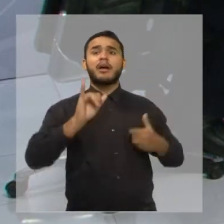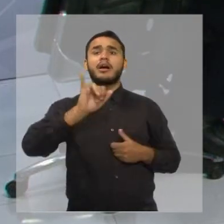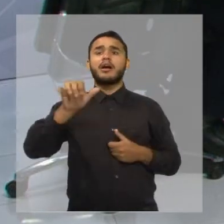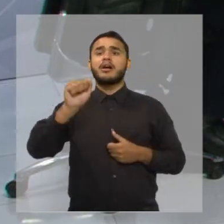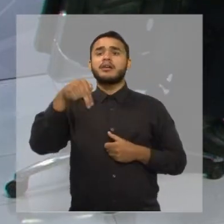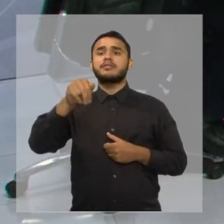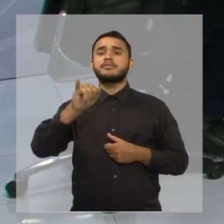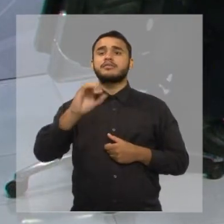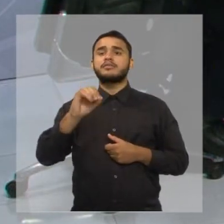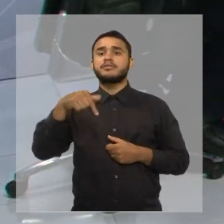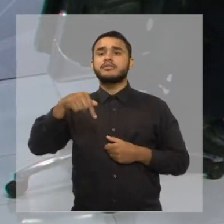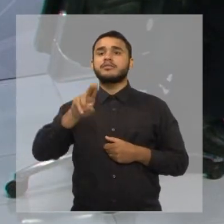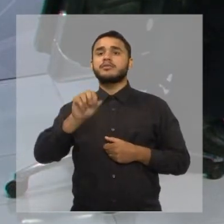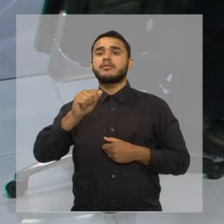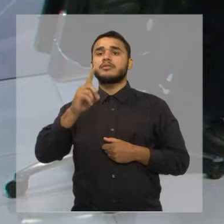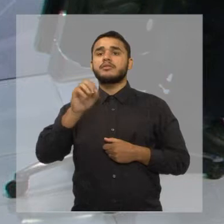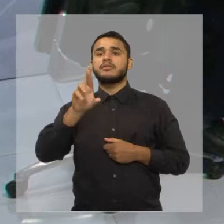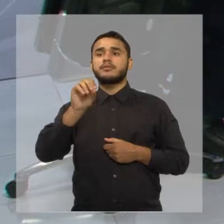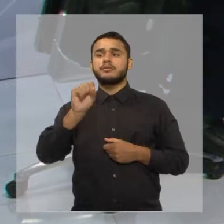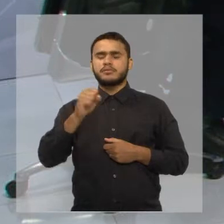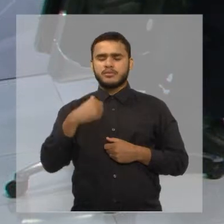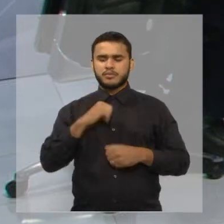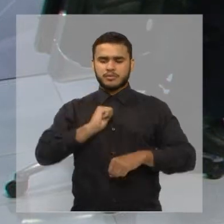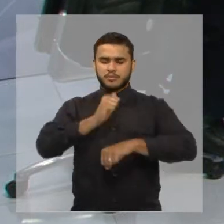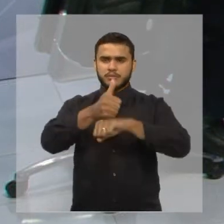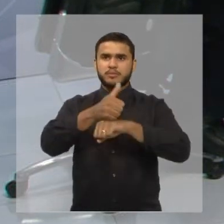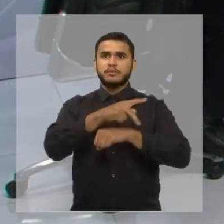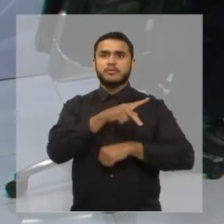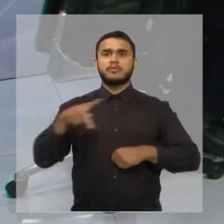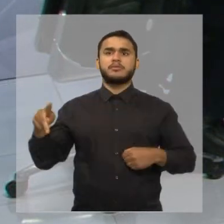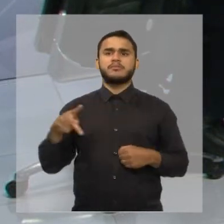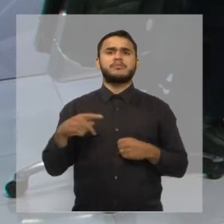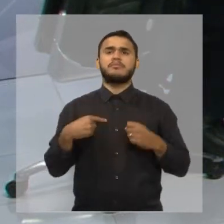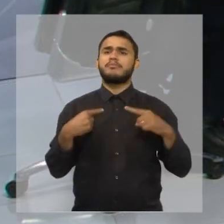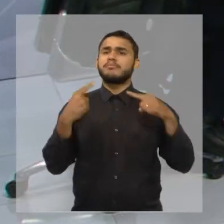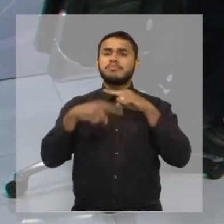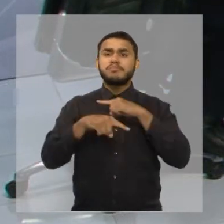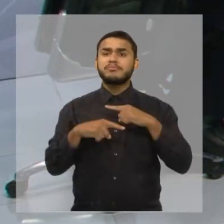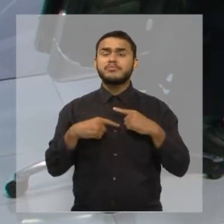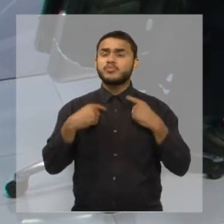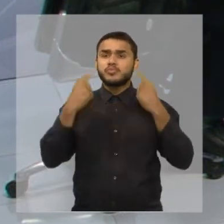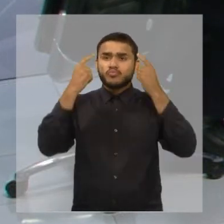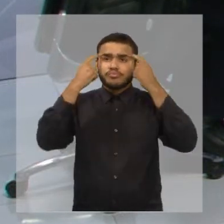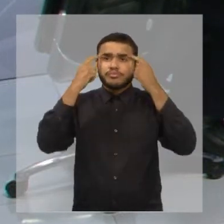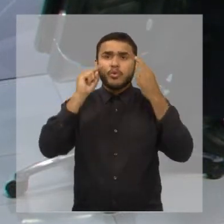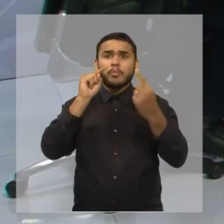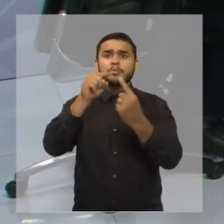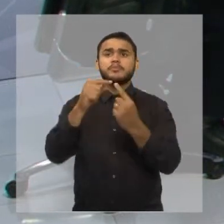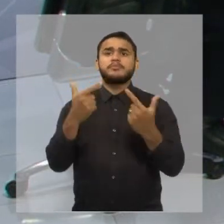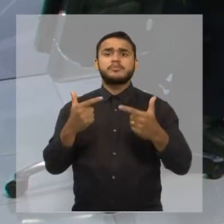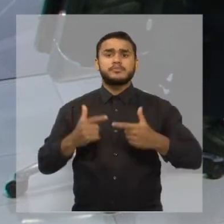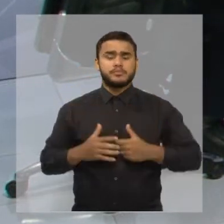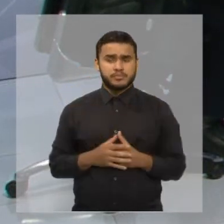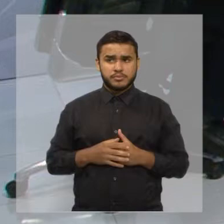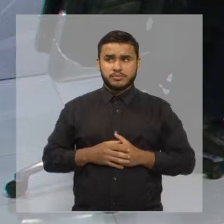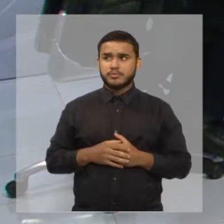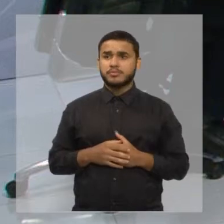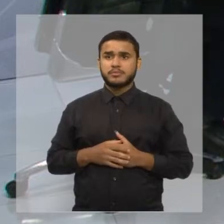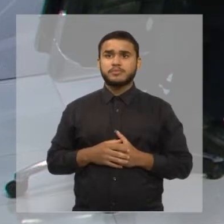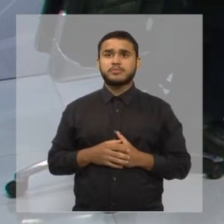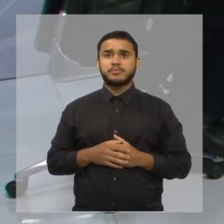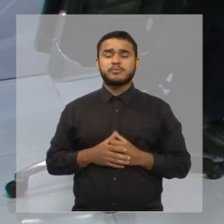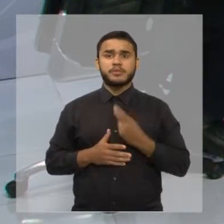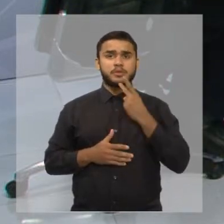há parâmetro para esse comportamento destabalhoado, aloprado, que esse presidente está tendo. Tem uma explicação para isso, viu? Não estou